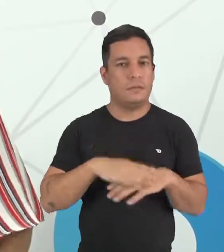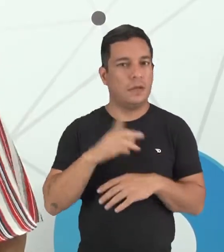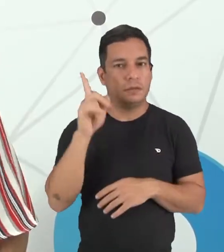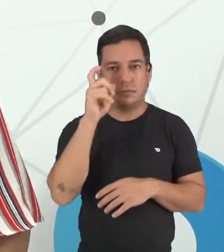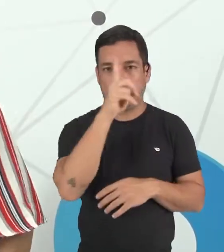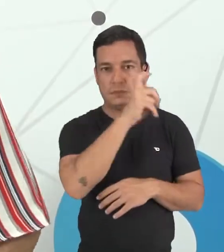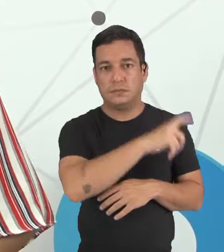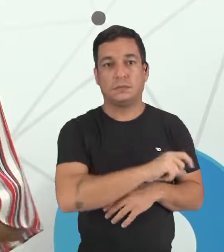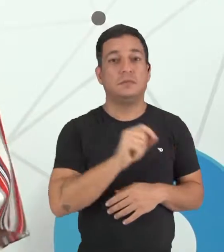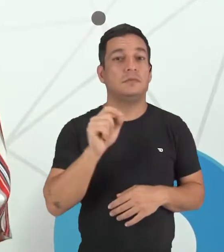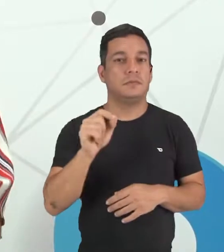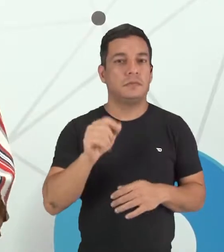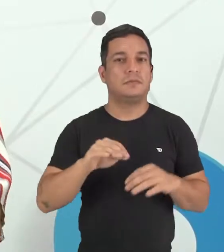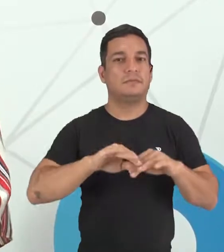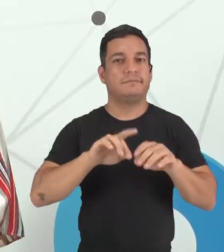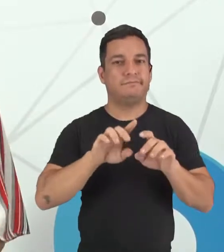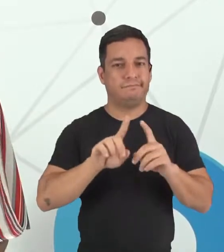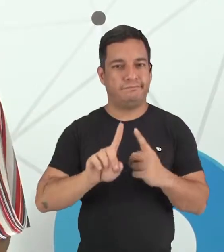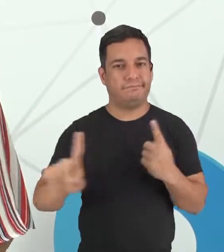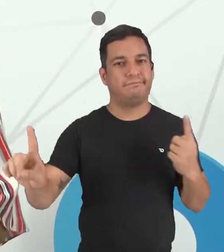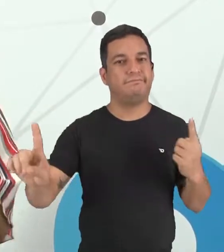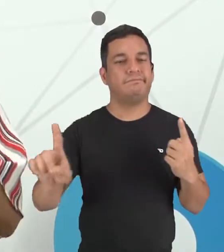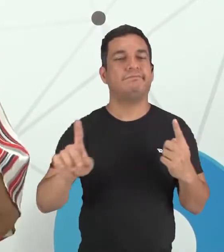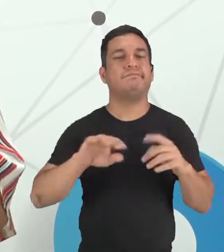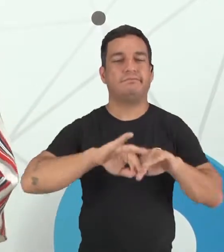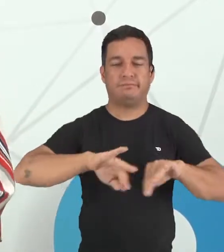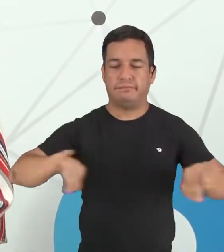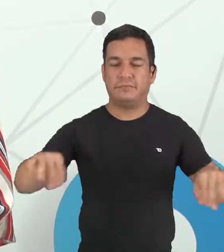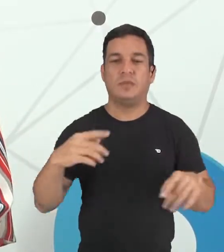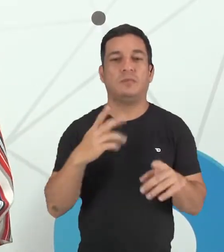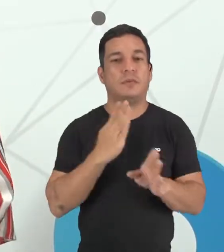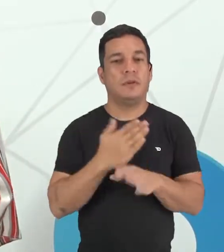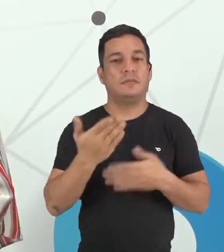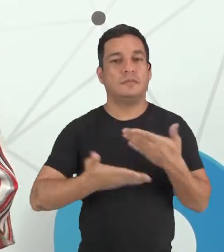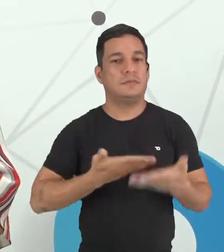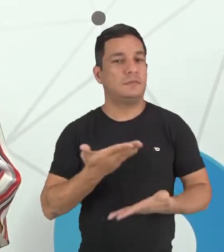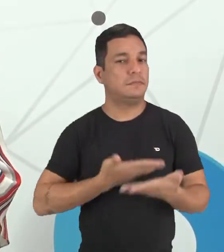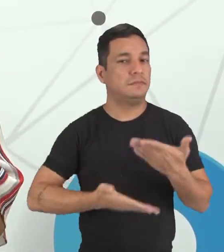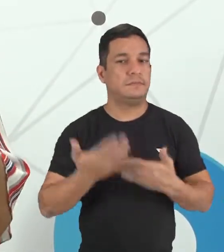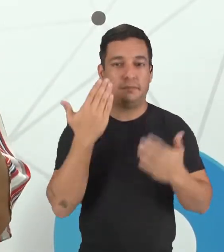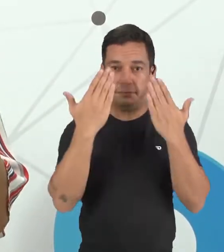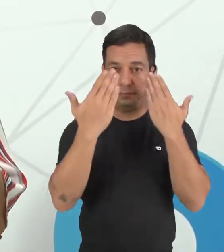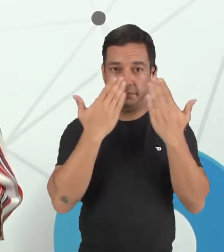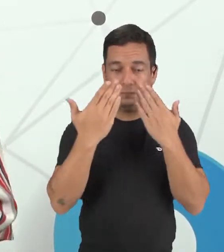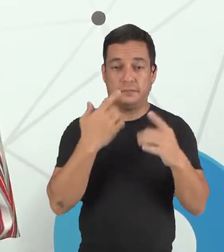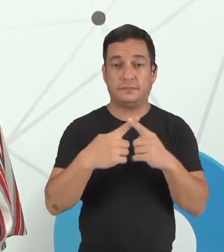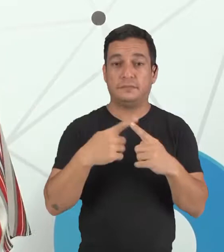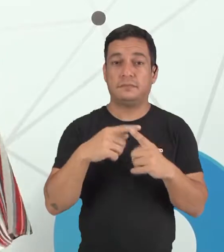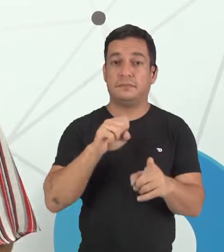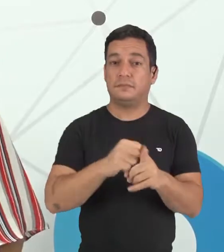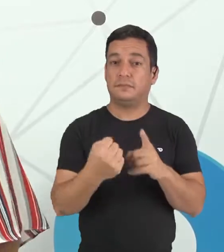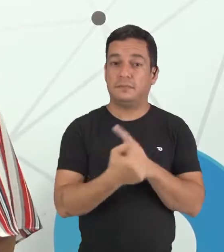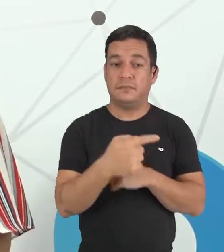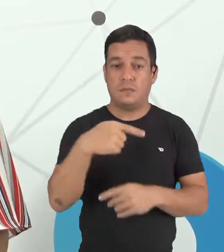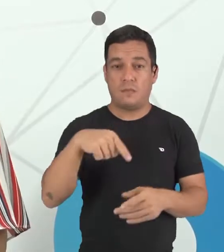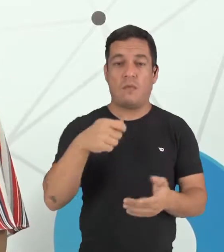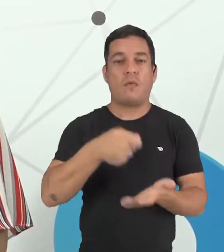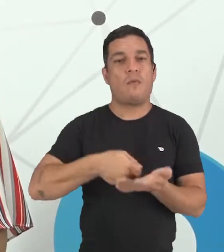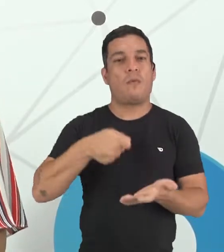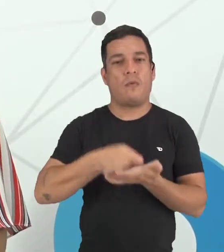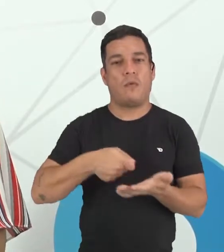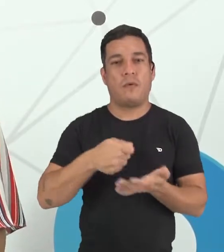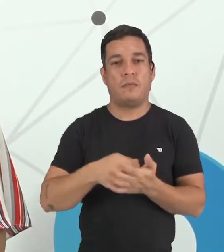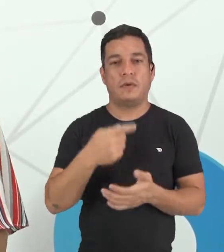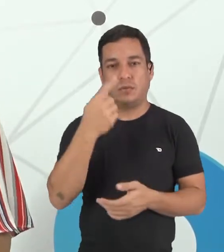mais difícil de separar, por conta desse envolvimento psicológico, porque a sociedade cobra muito de